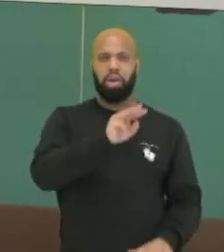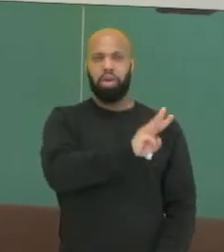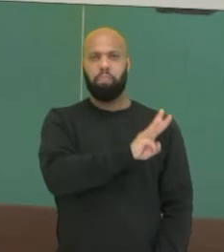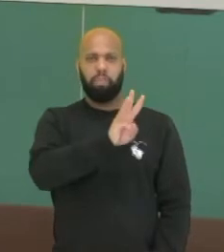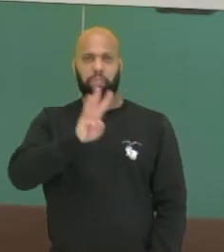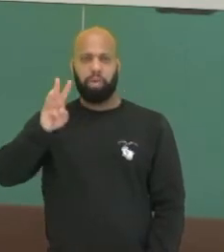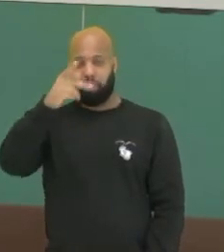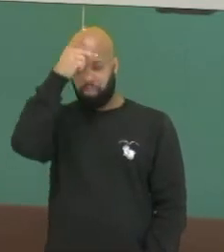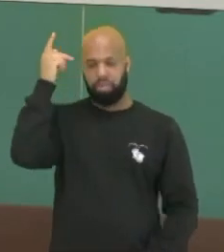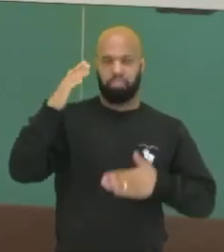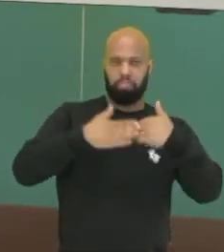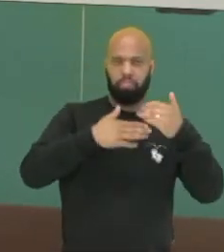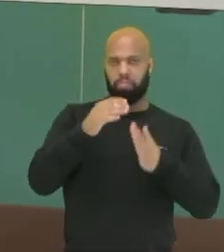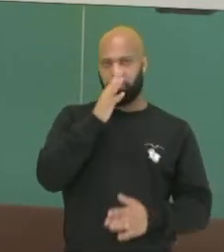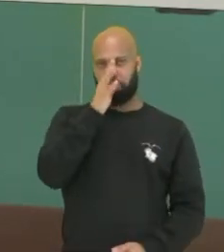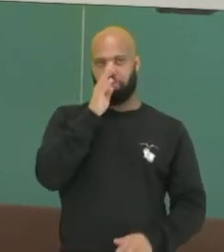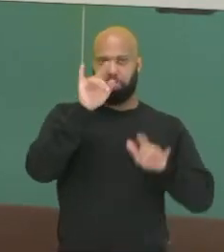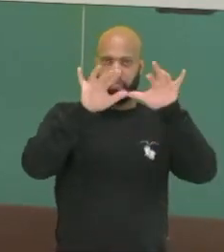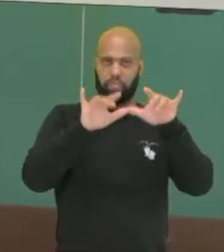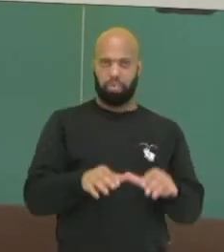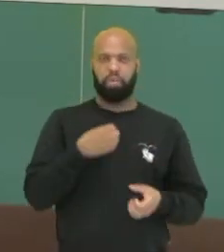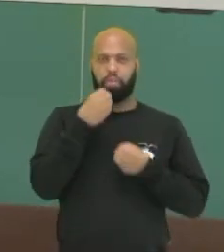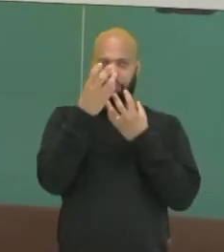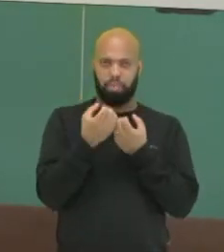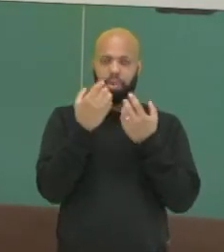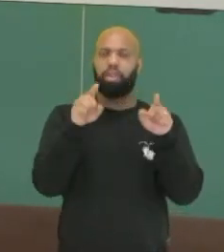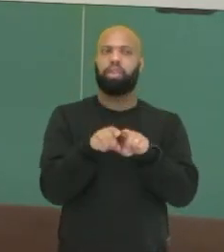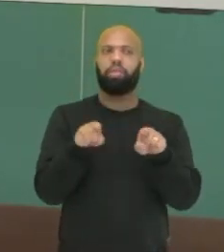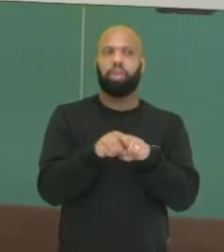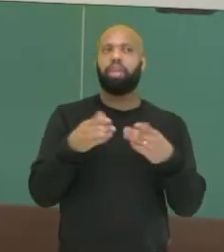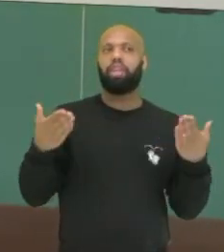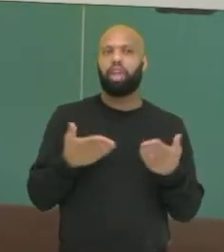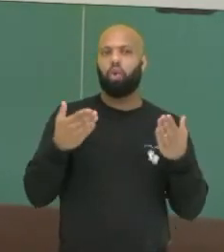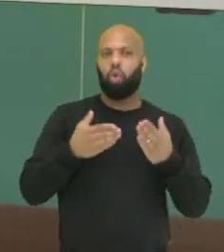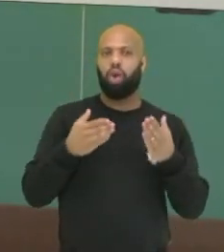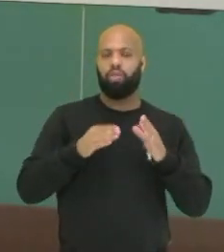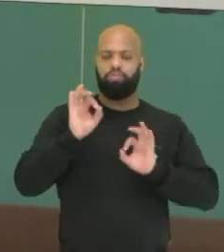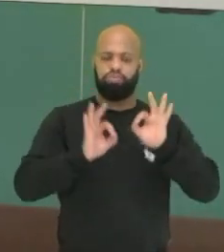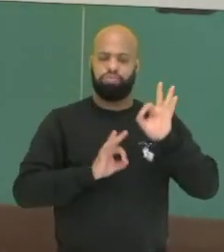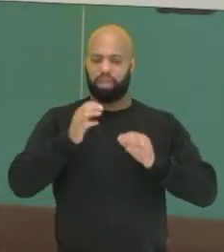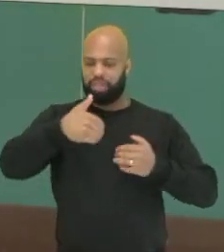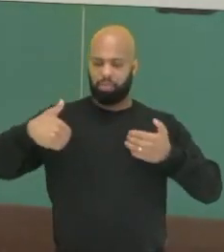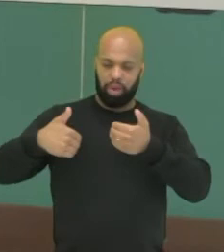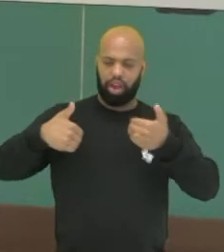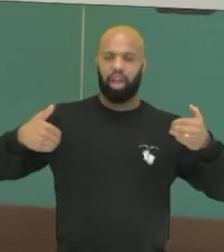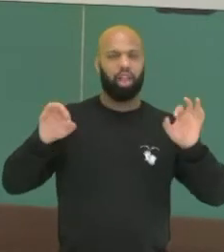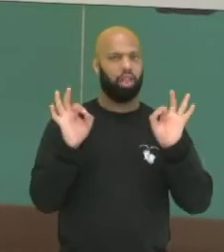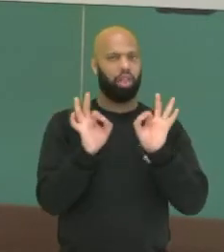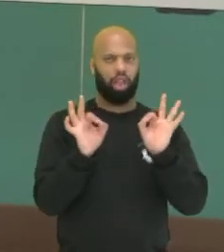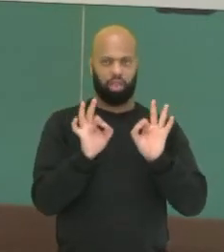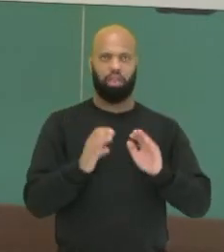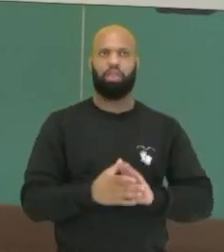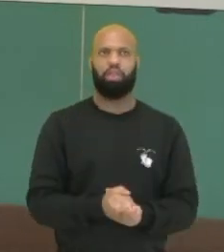várias pessoas também produzem notícias e já não há esse filtro por parte da imprensa.